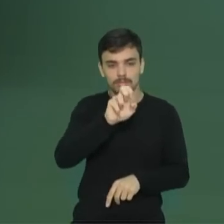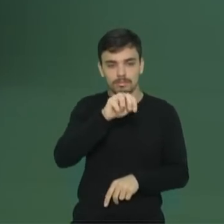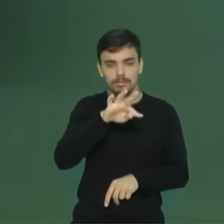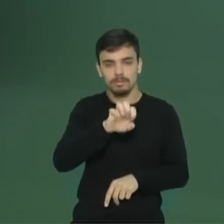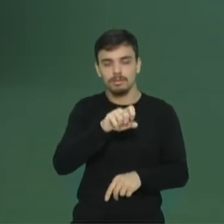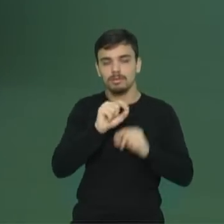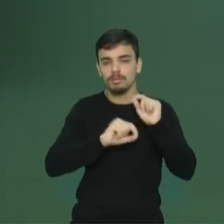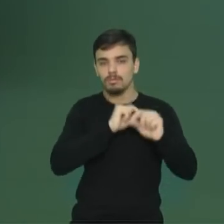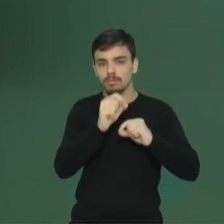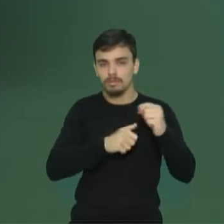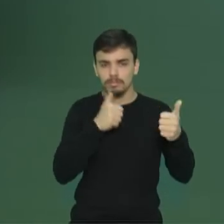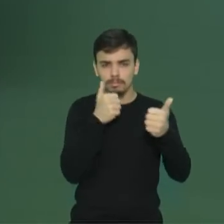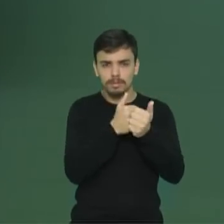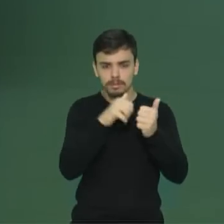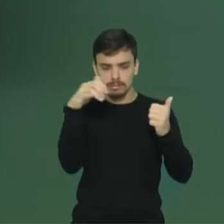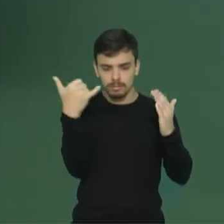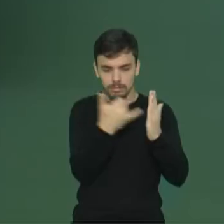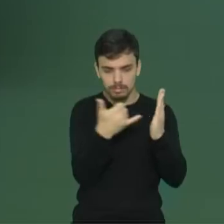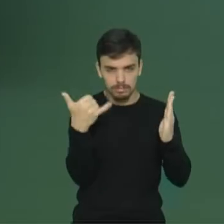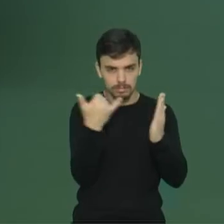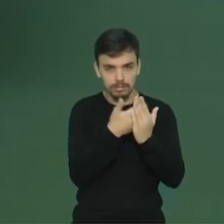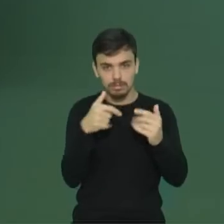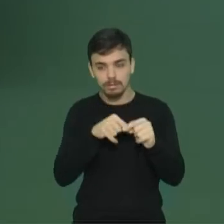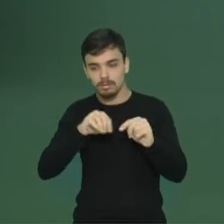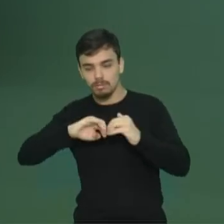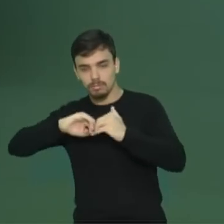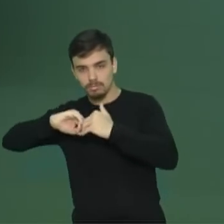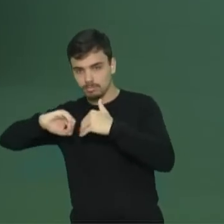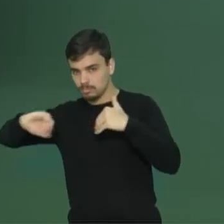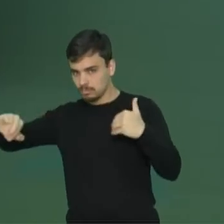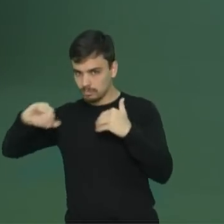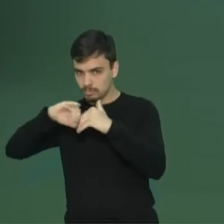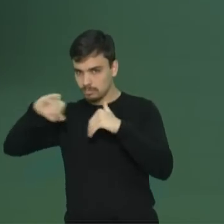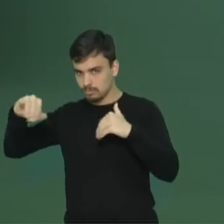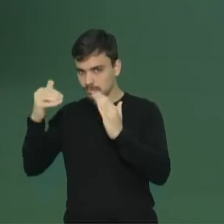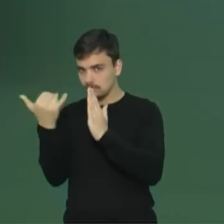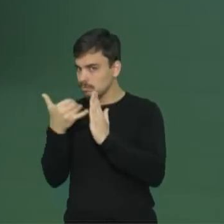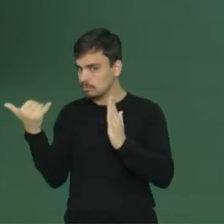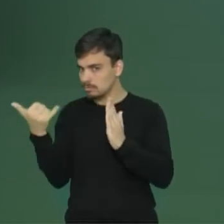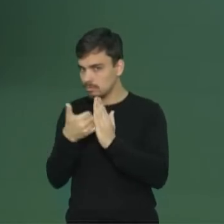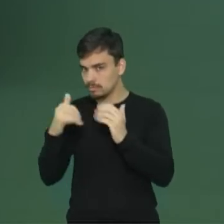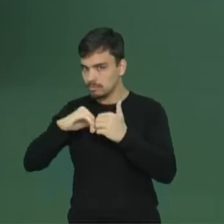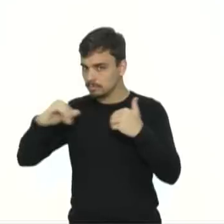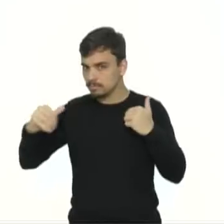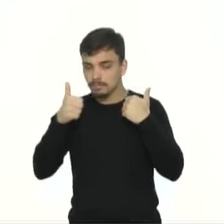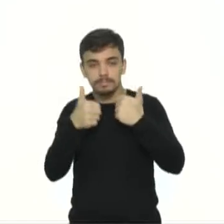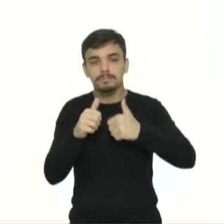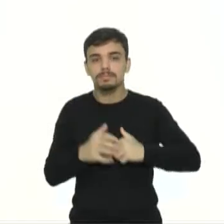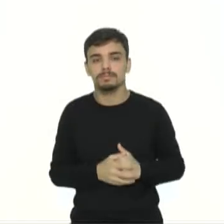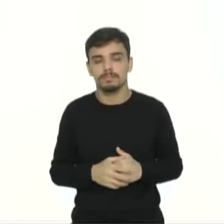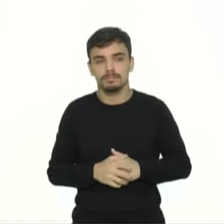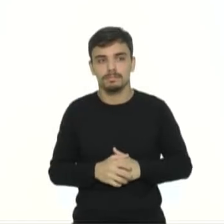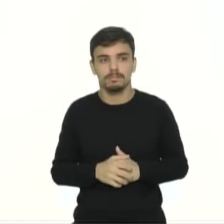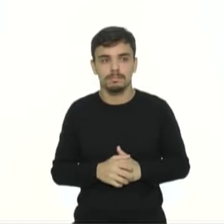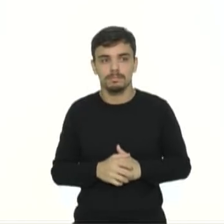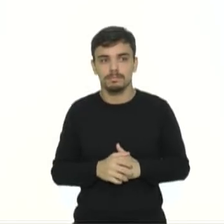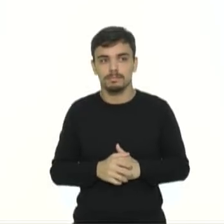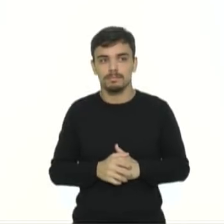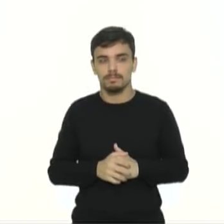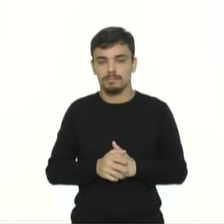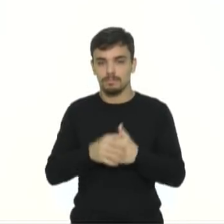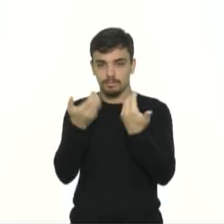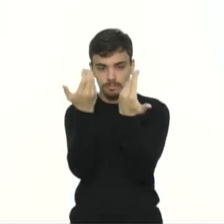um raio do outro. A divergente, os raios sendo afastados. Tá bom? Bordas largas,